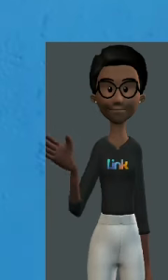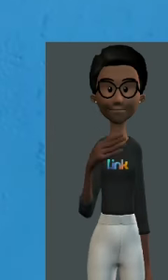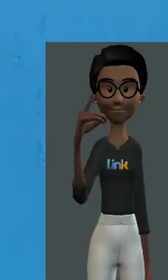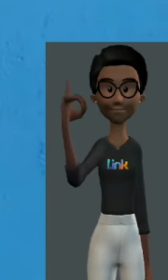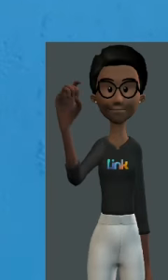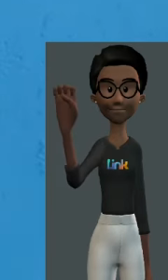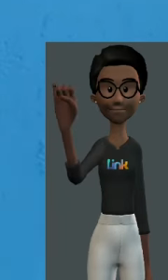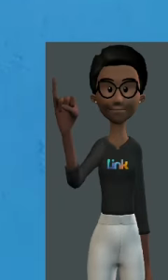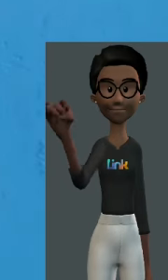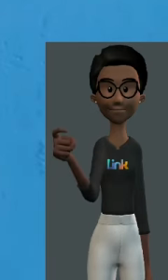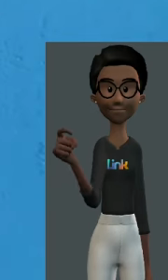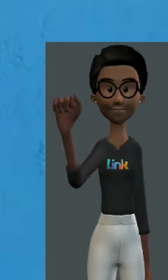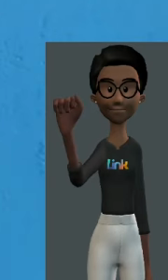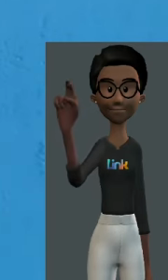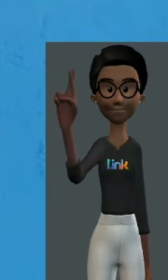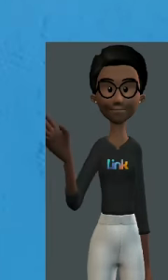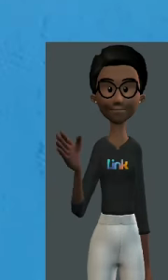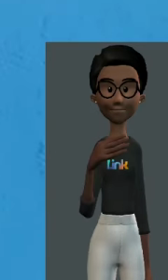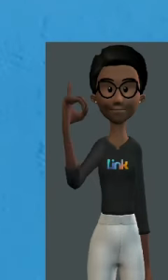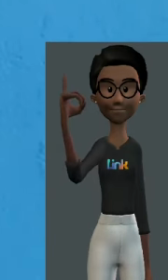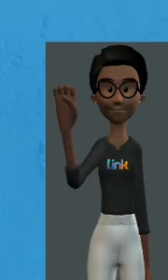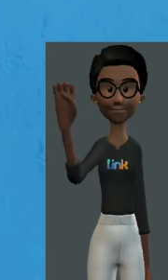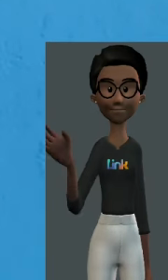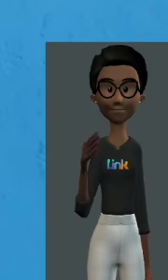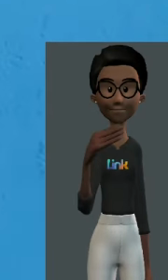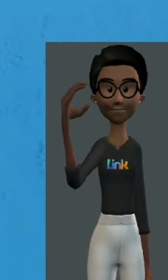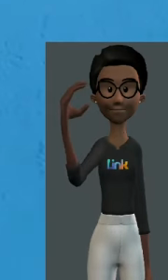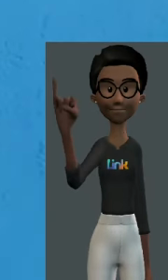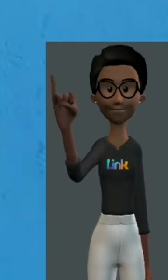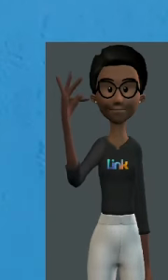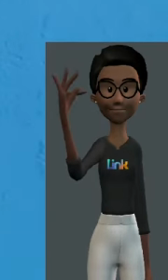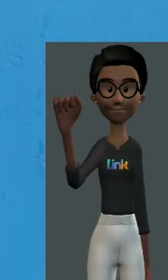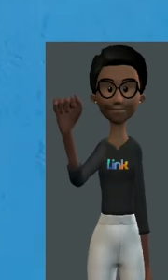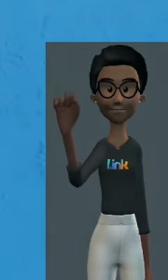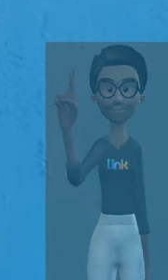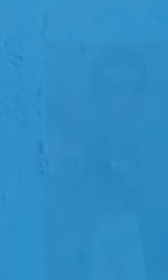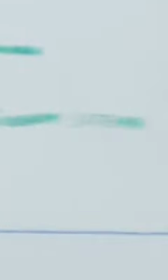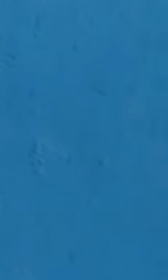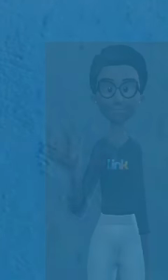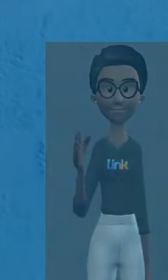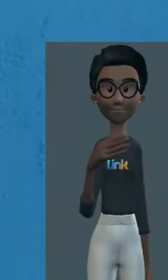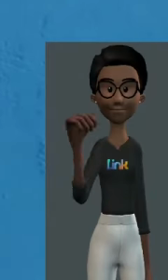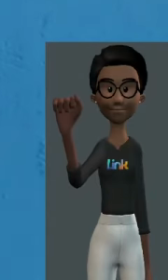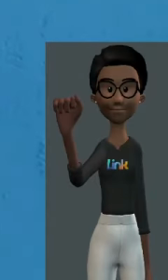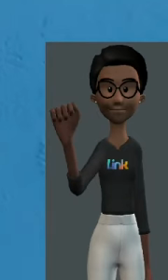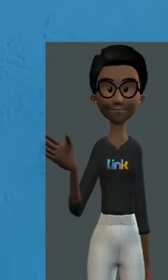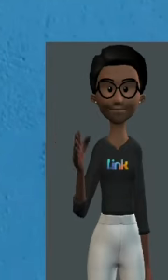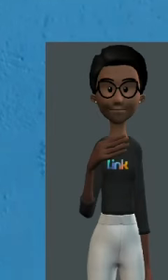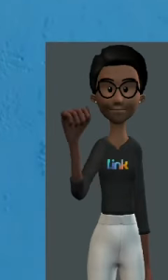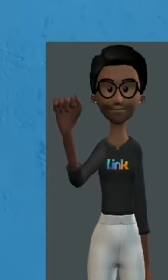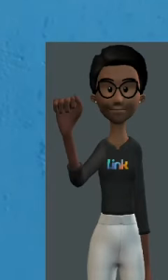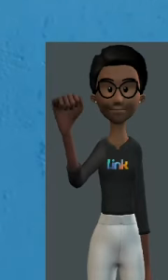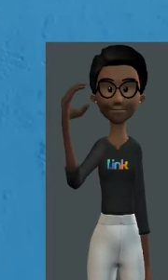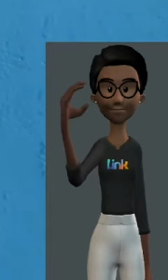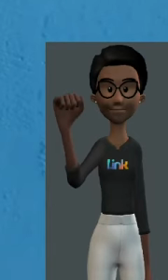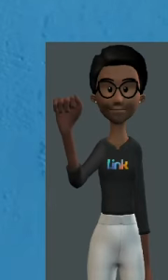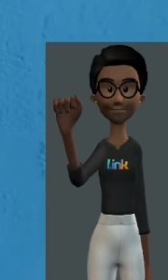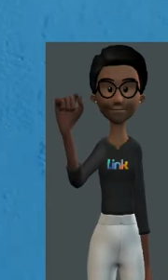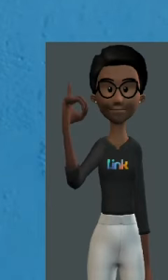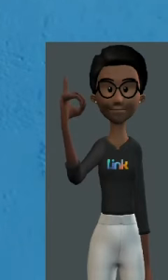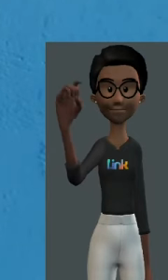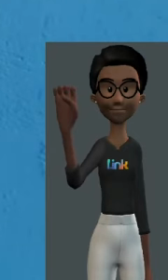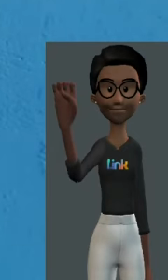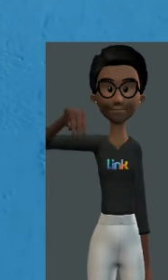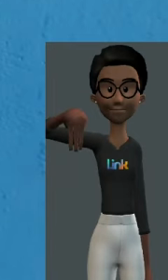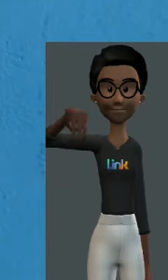falhas, no momento não tem um regime que a gente conhece que seja melhor do que ela. E para finalizar, não